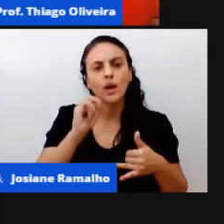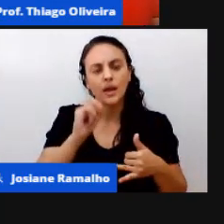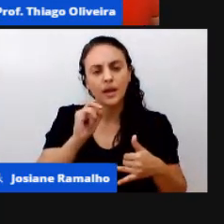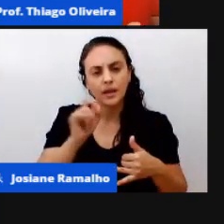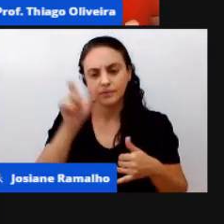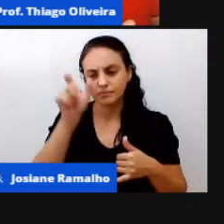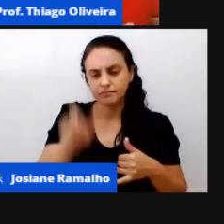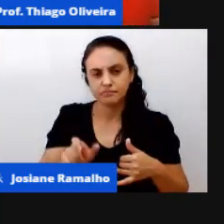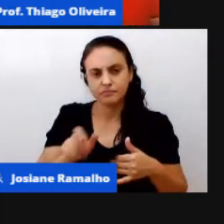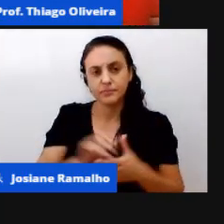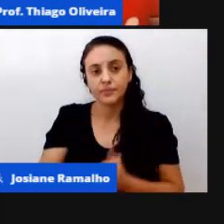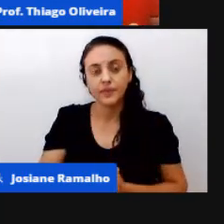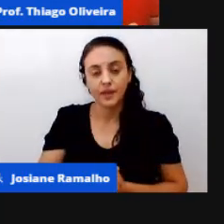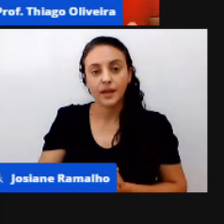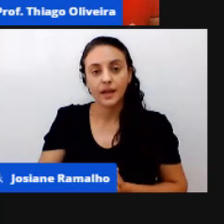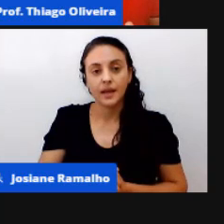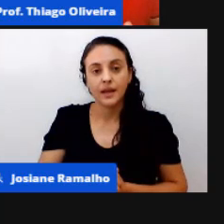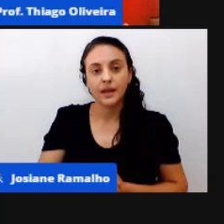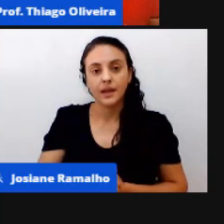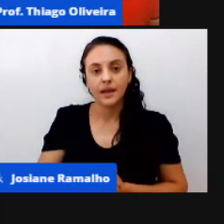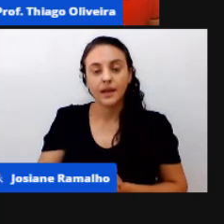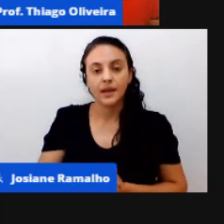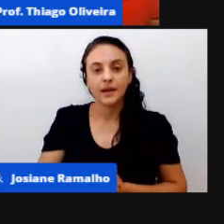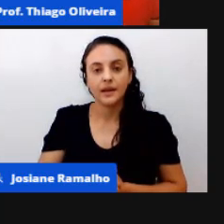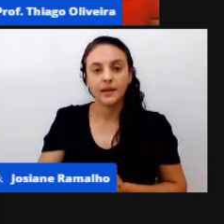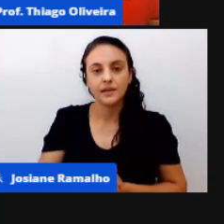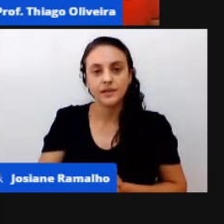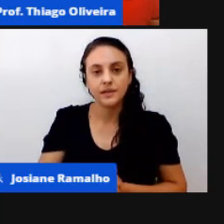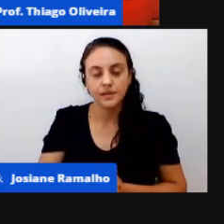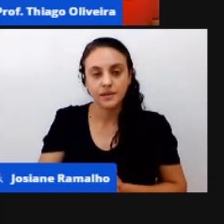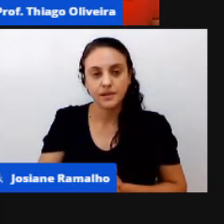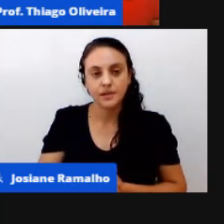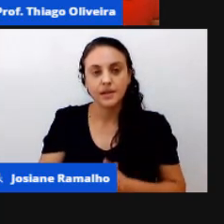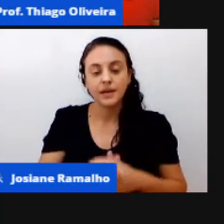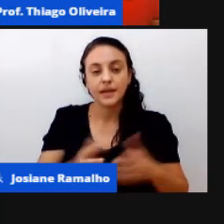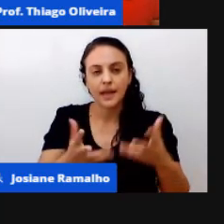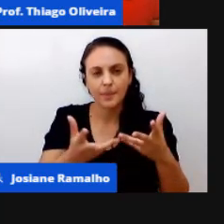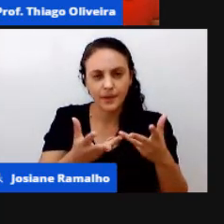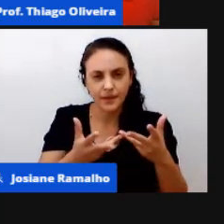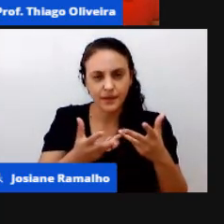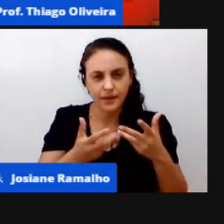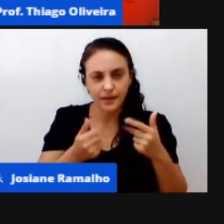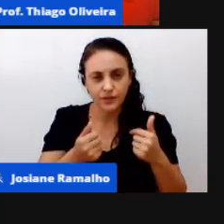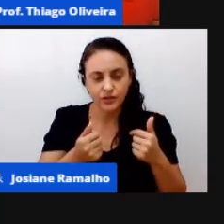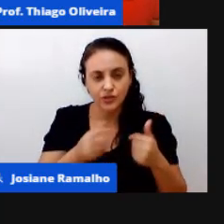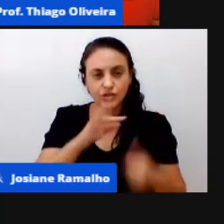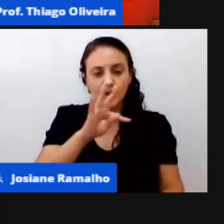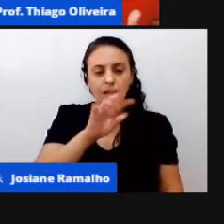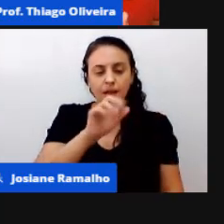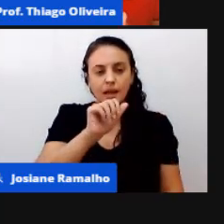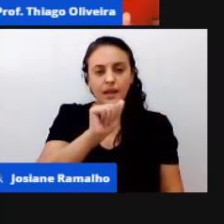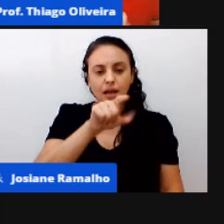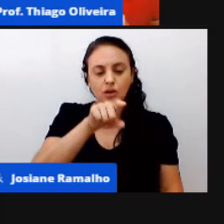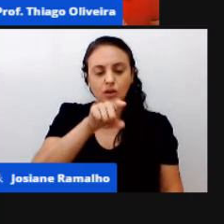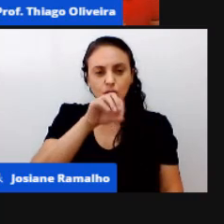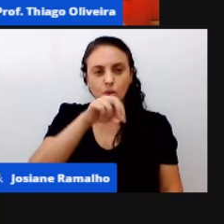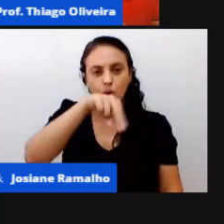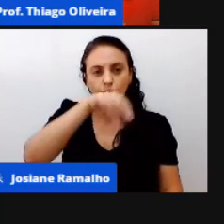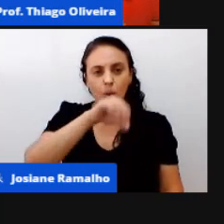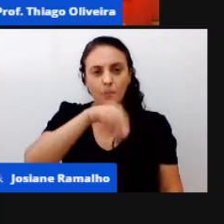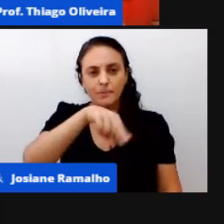da taxonomia de Bloom, que é um dos principais requisitos, né, dessa taxonomia, ela é a parte